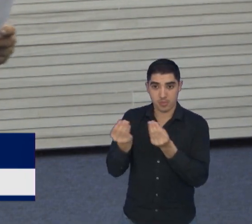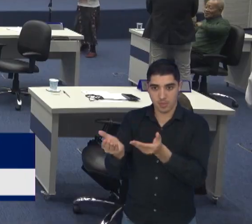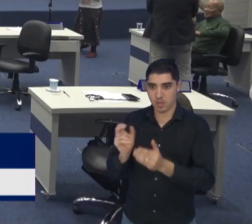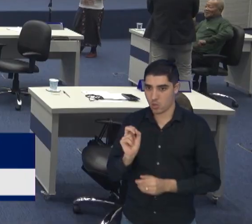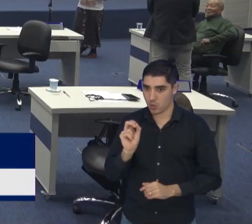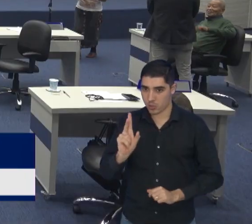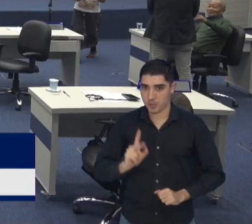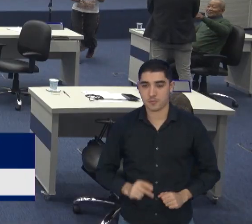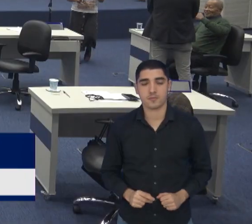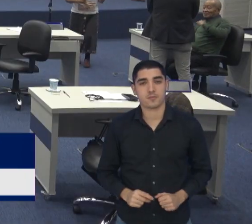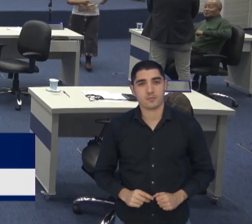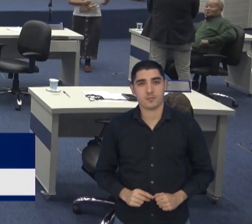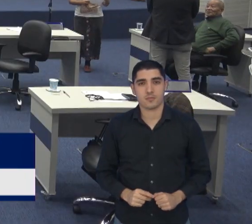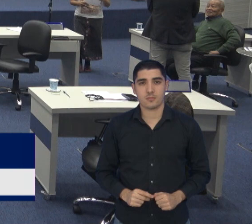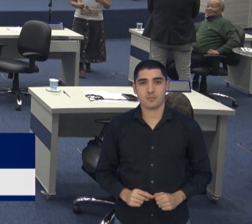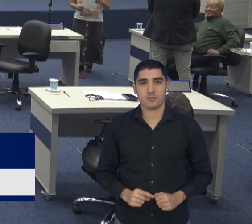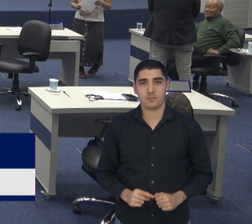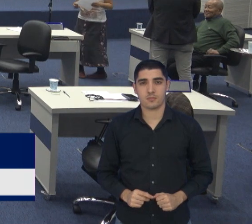Obrigada.